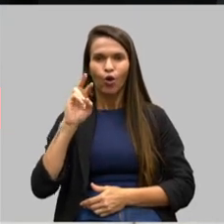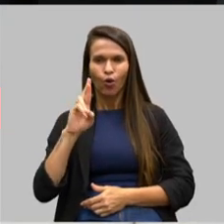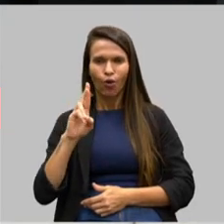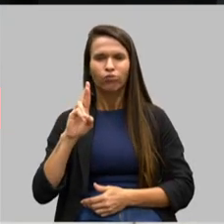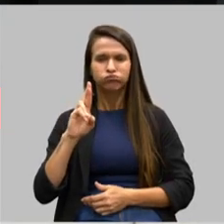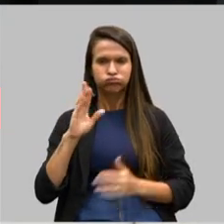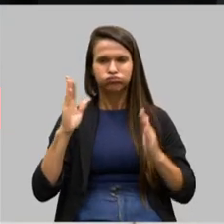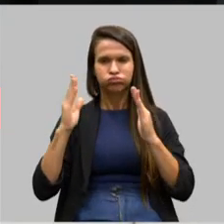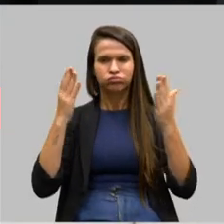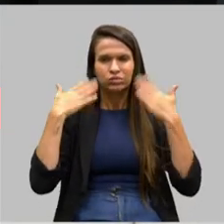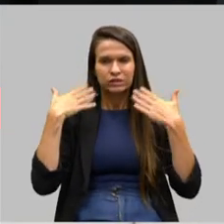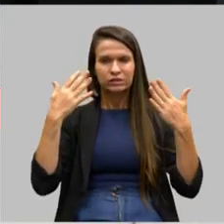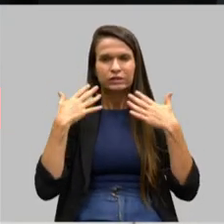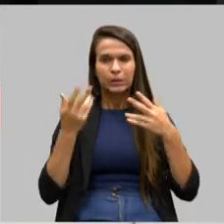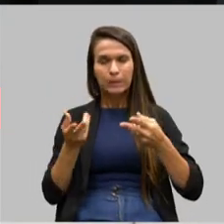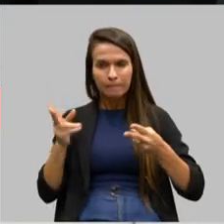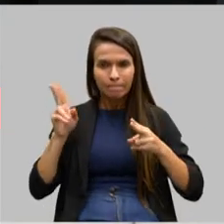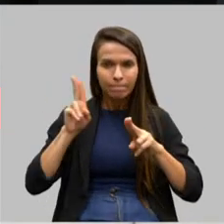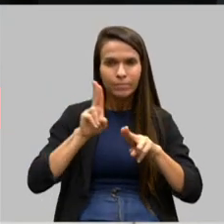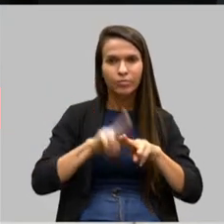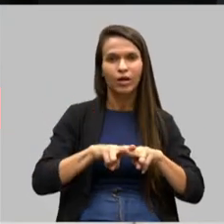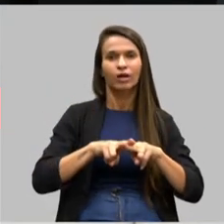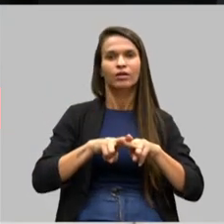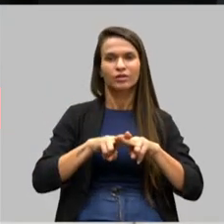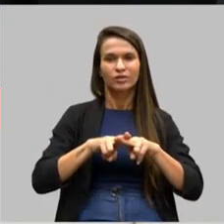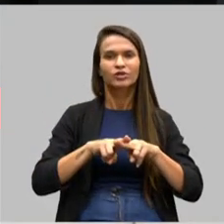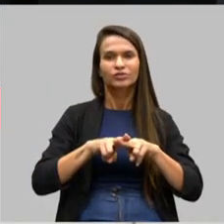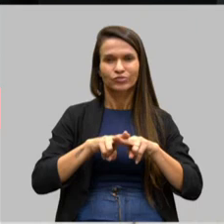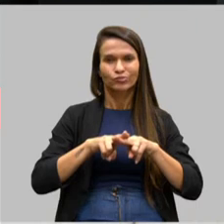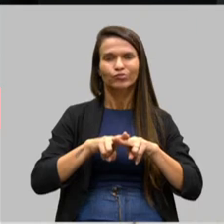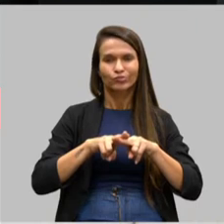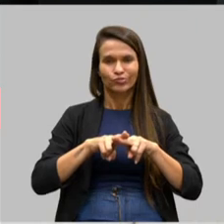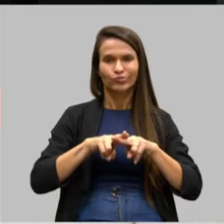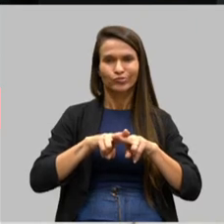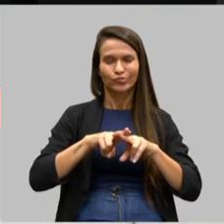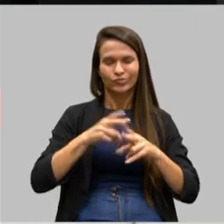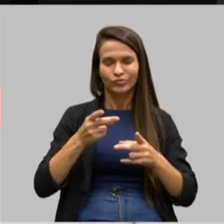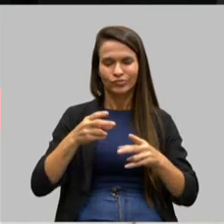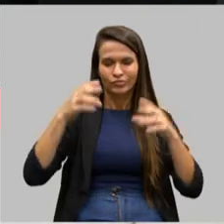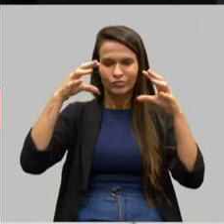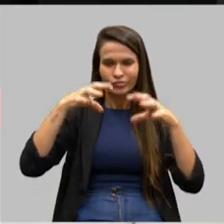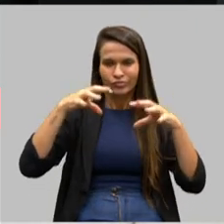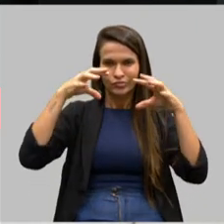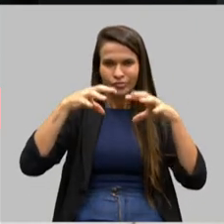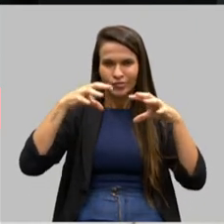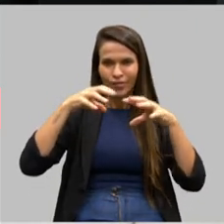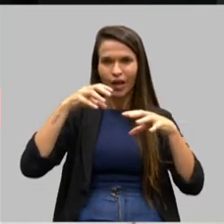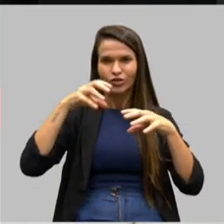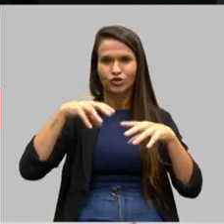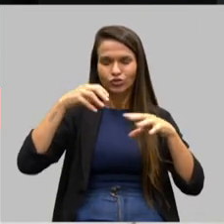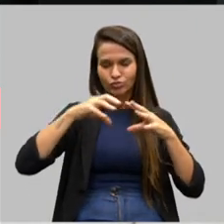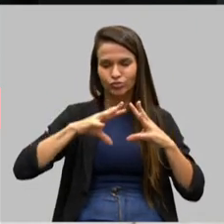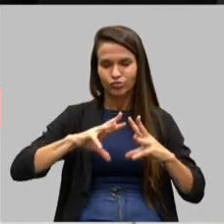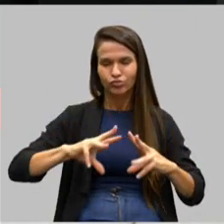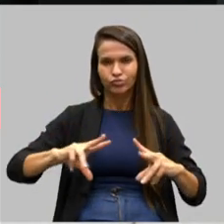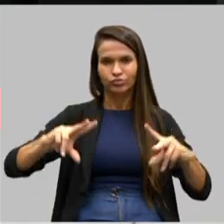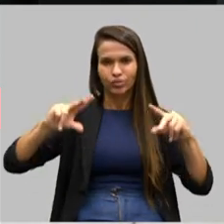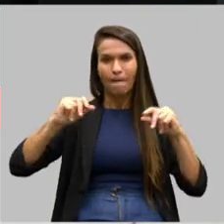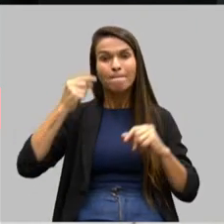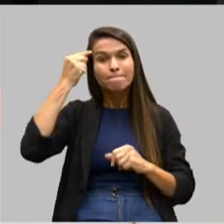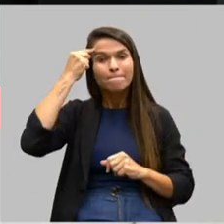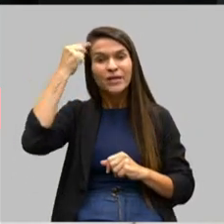à estagnação do escoamento atmosférico. O escoamento atmosférico, pensem os